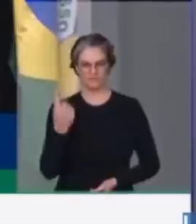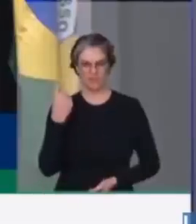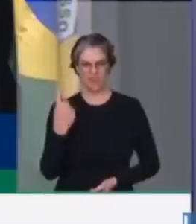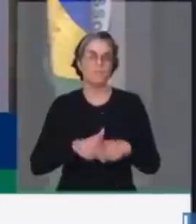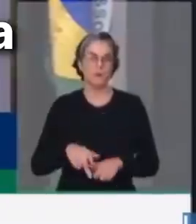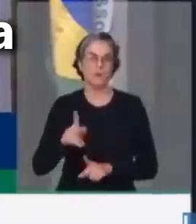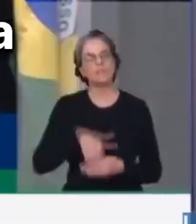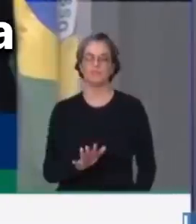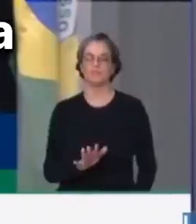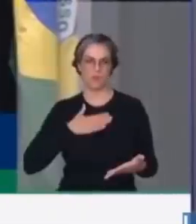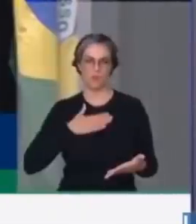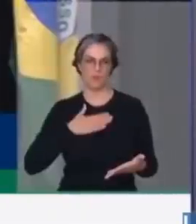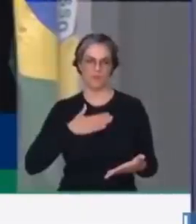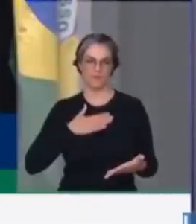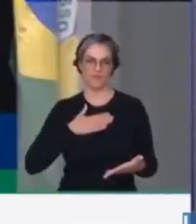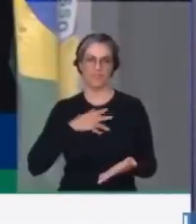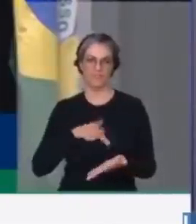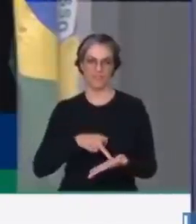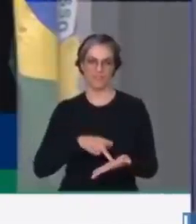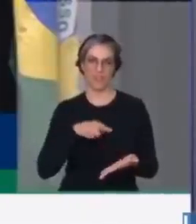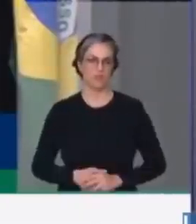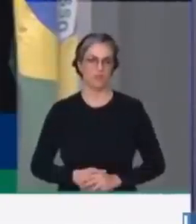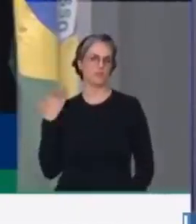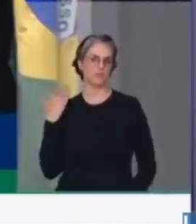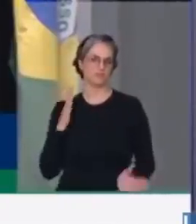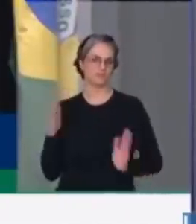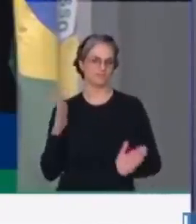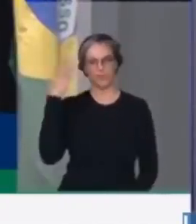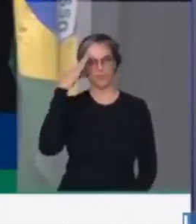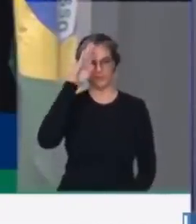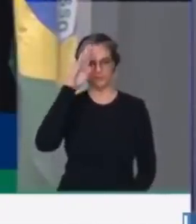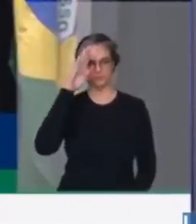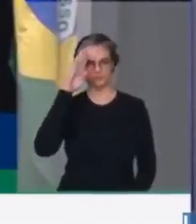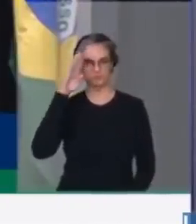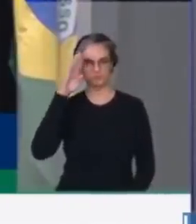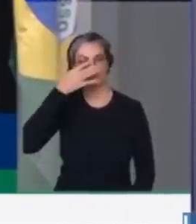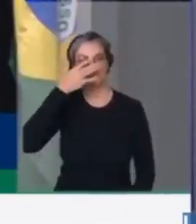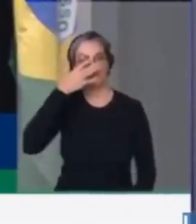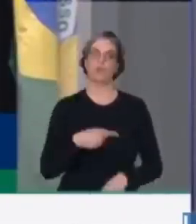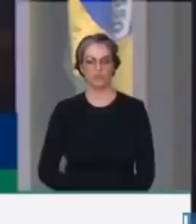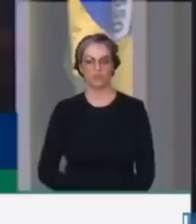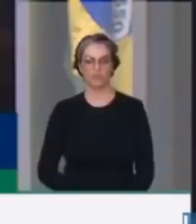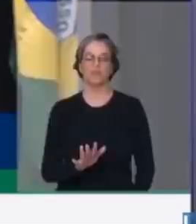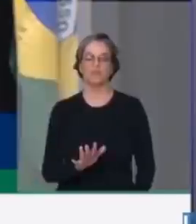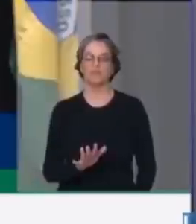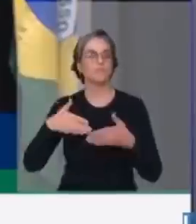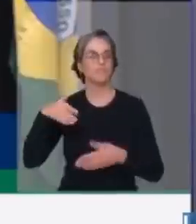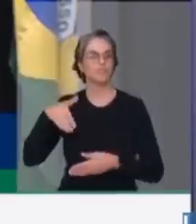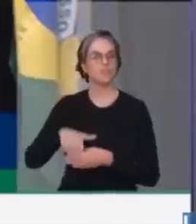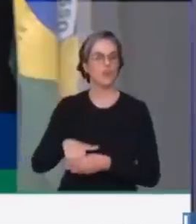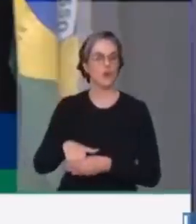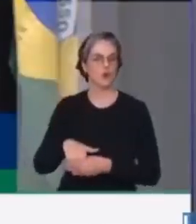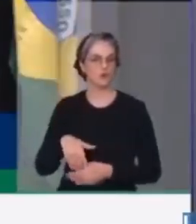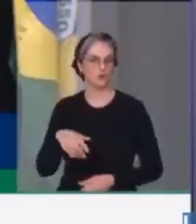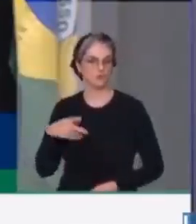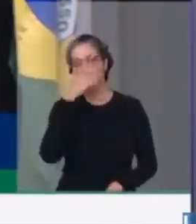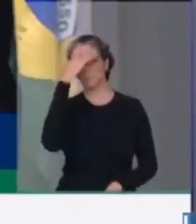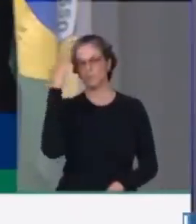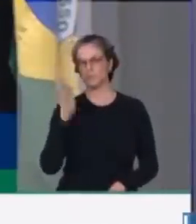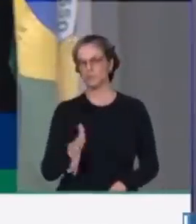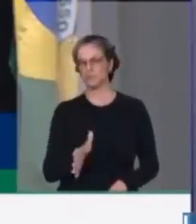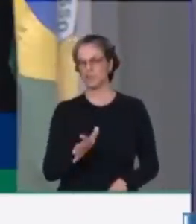meu uso de calcinha. Esse é o discurso que levou Bolsonaro a pedir uma mamadinha dos seus